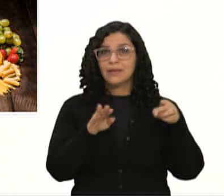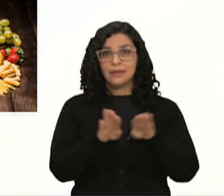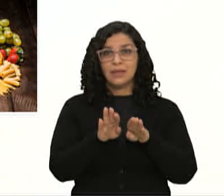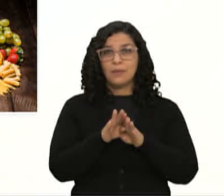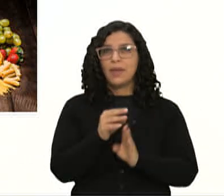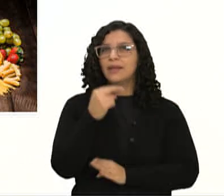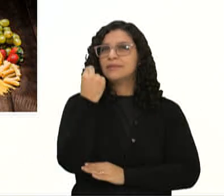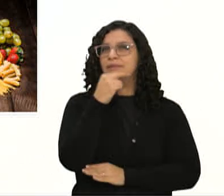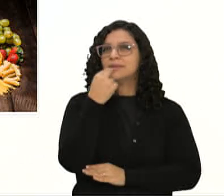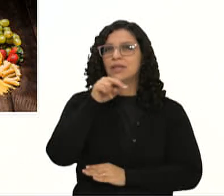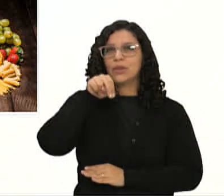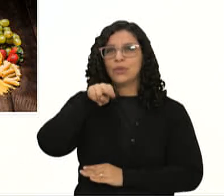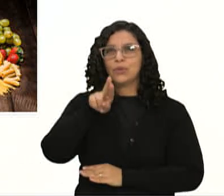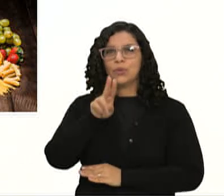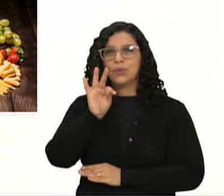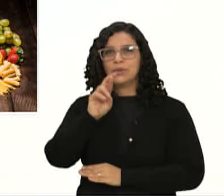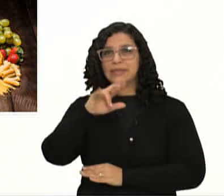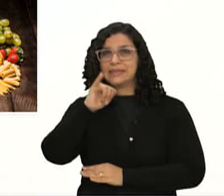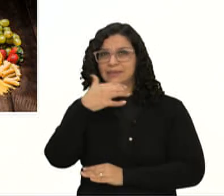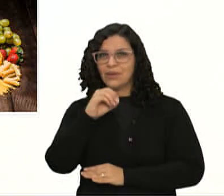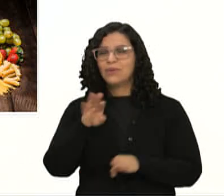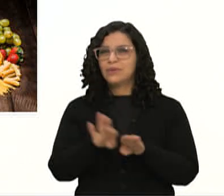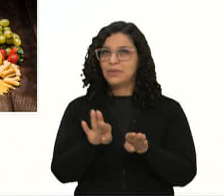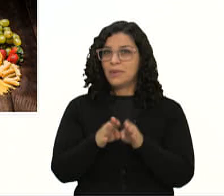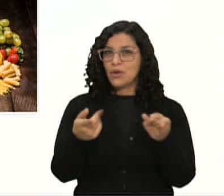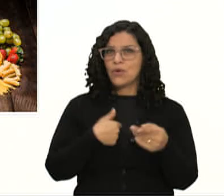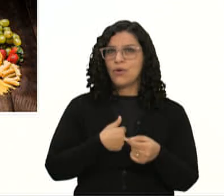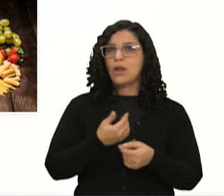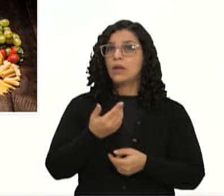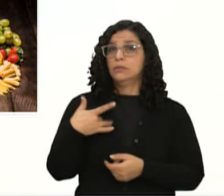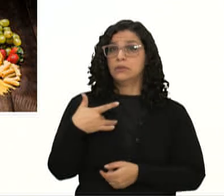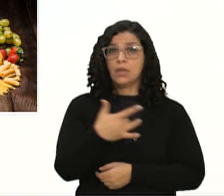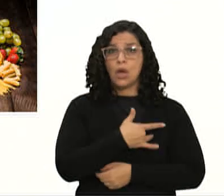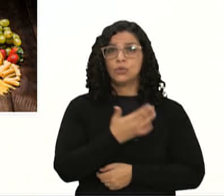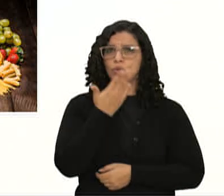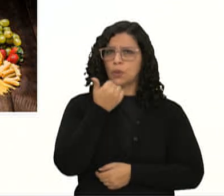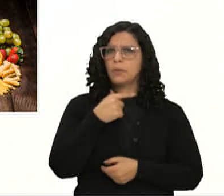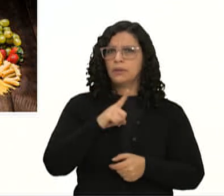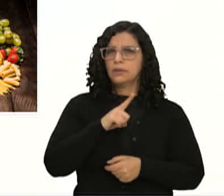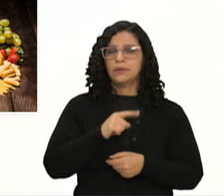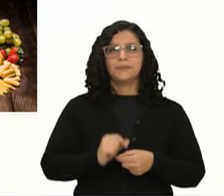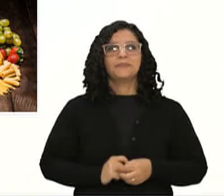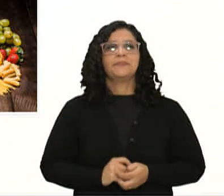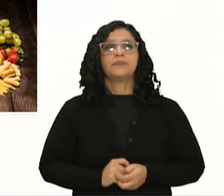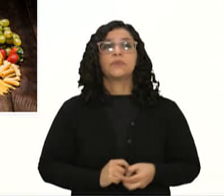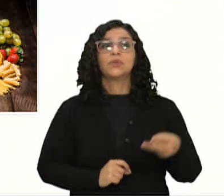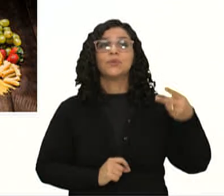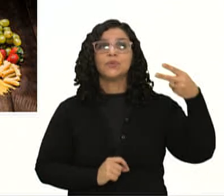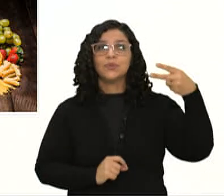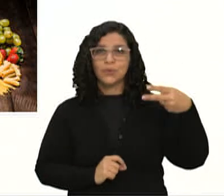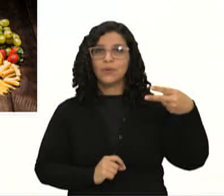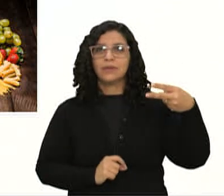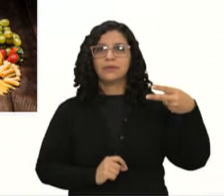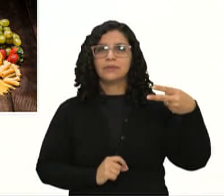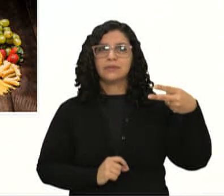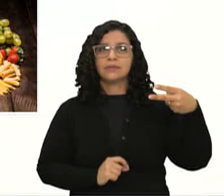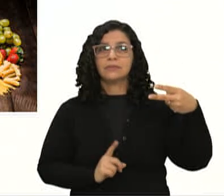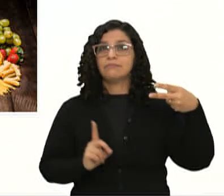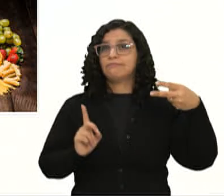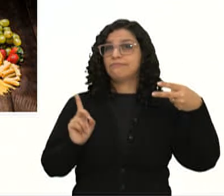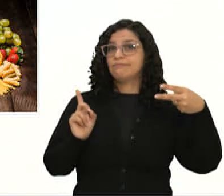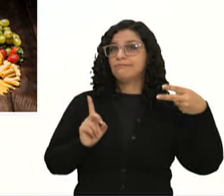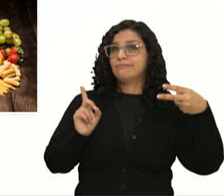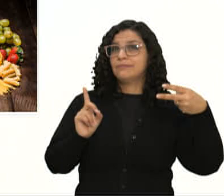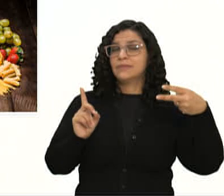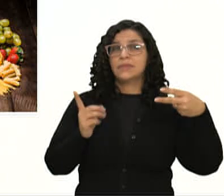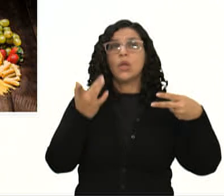muito parecido com português, né? Então, ali, alimentação saudável ali. É, get enough sleep. Por